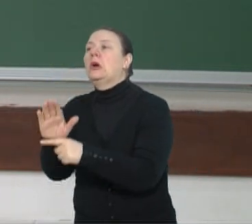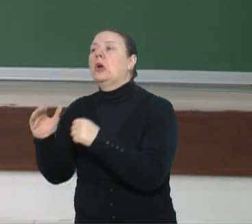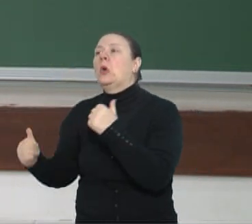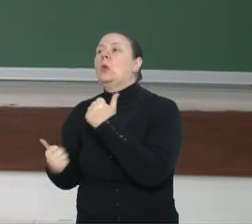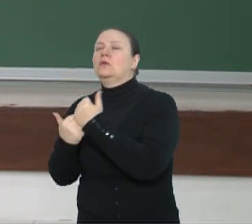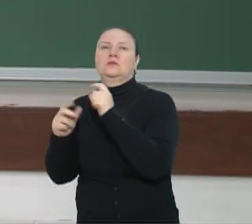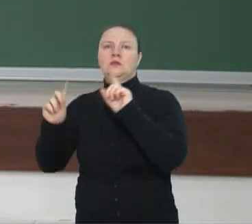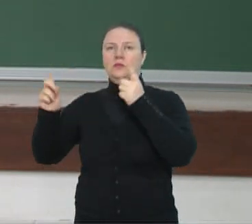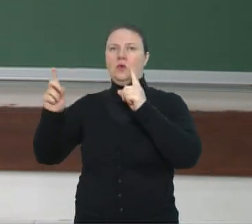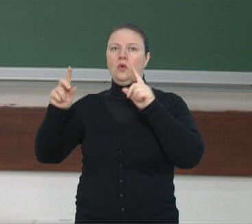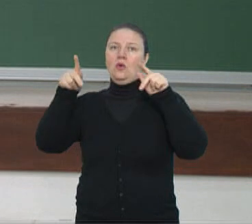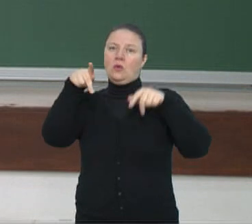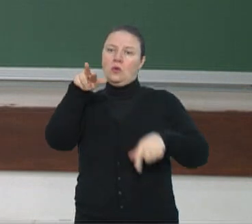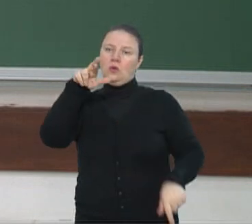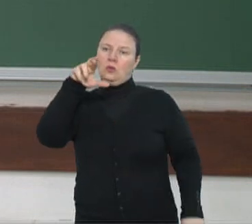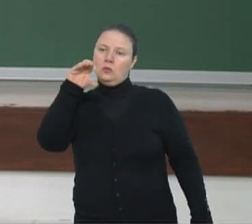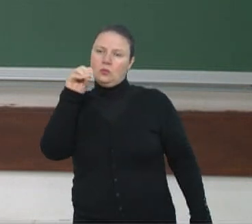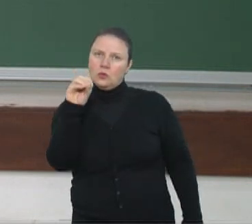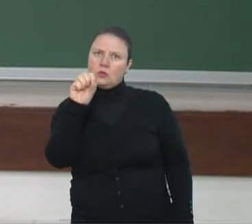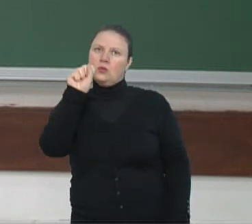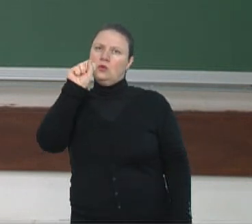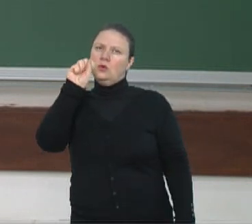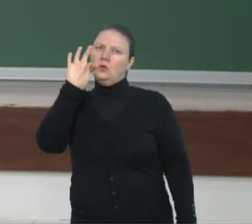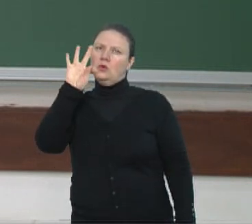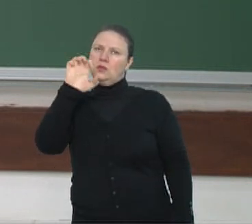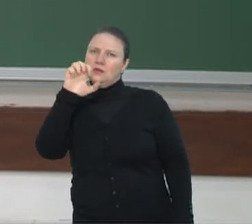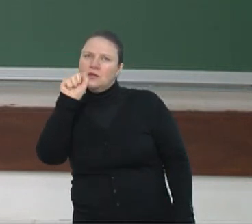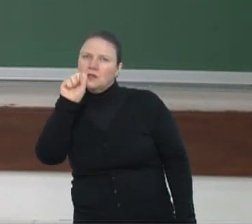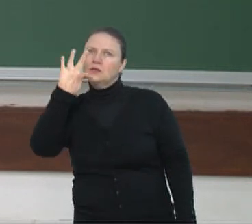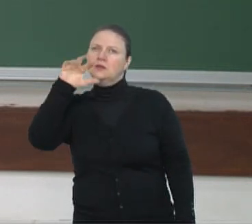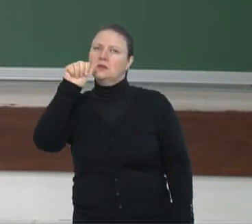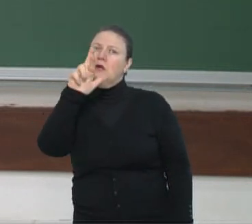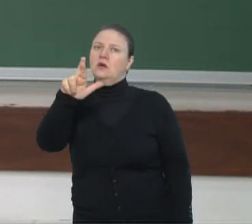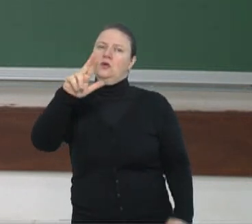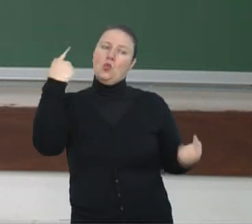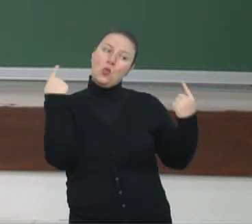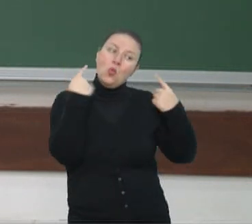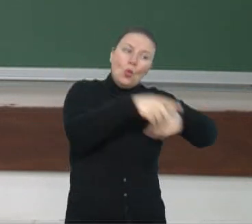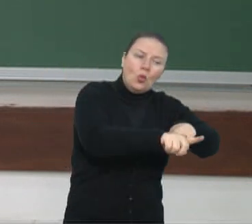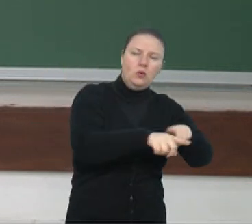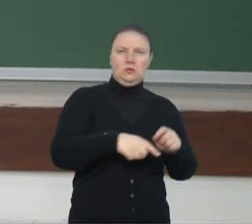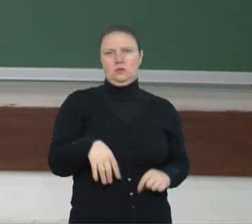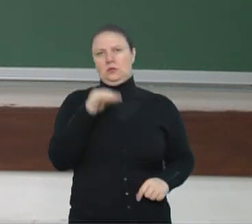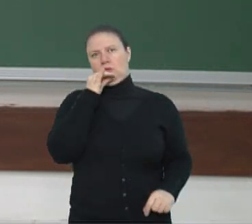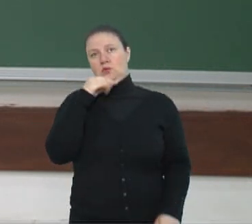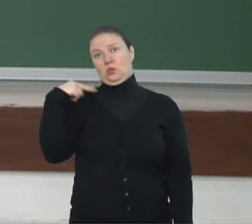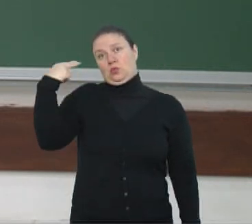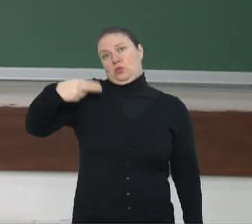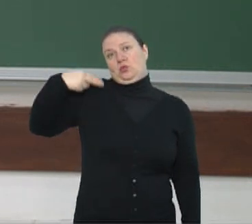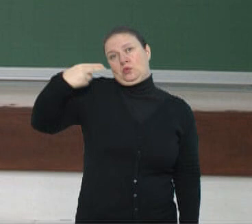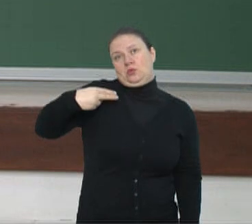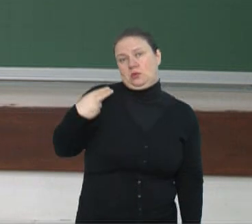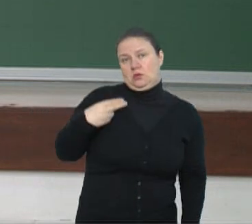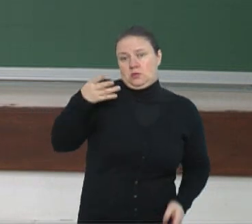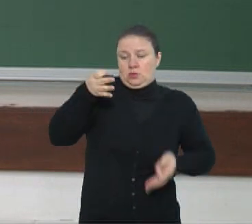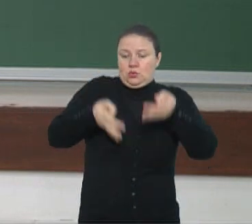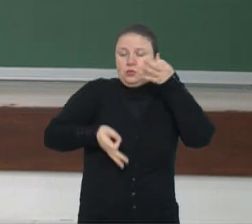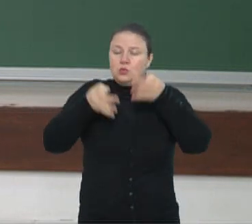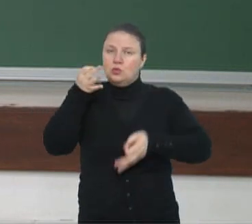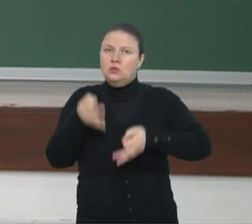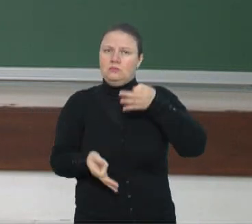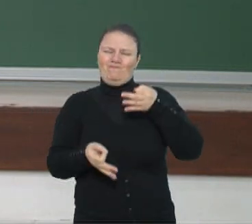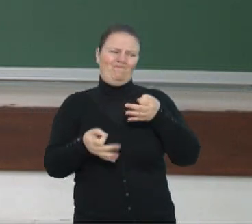palavra protestar quer dizer, eu sou contra isso. Um advogado, quando ele vê uma decisão judicial que ele